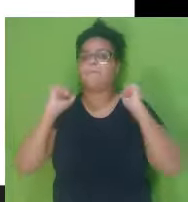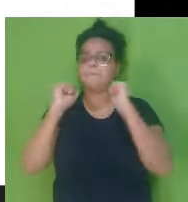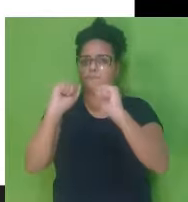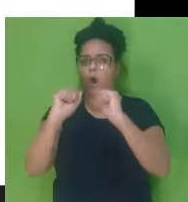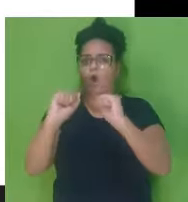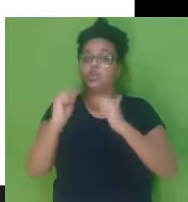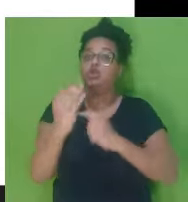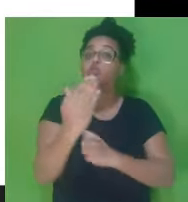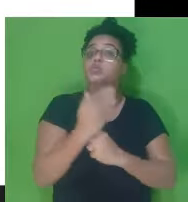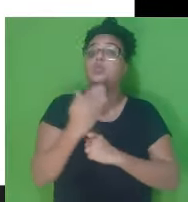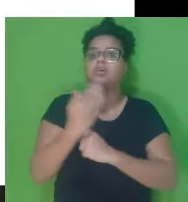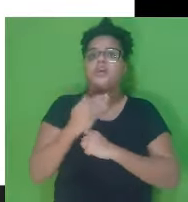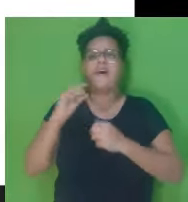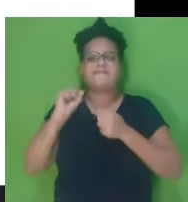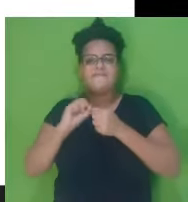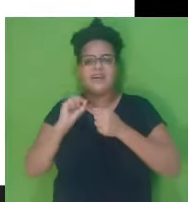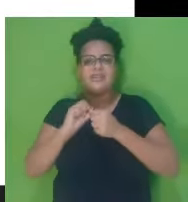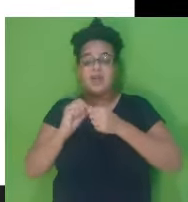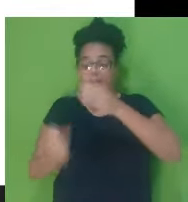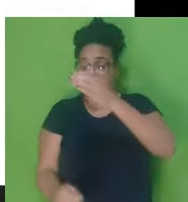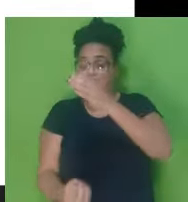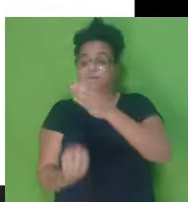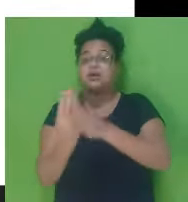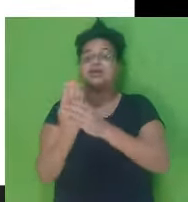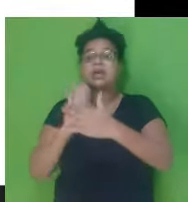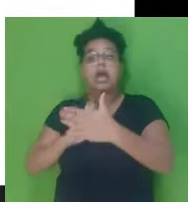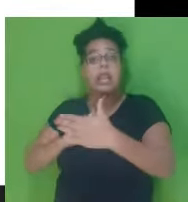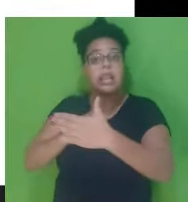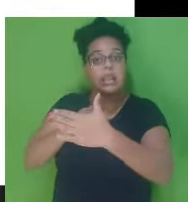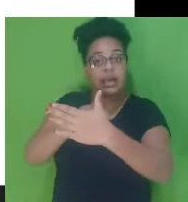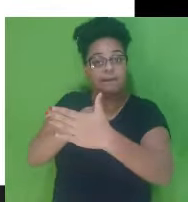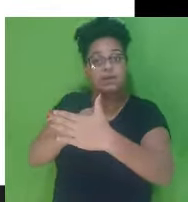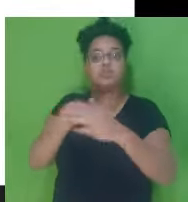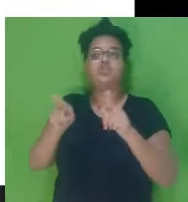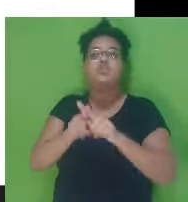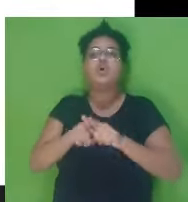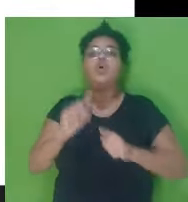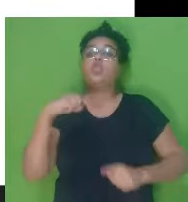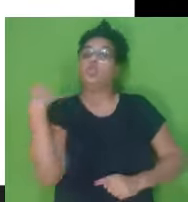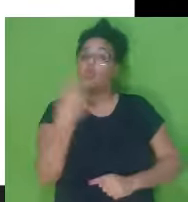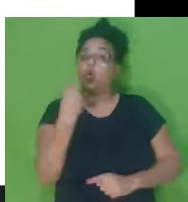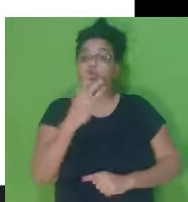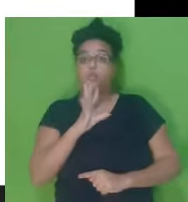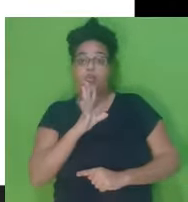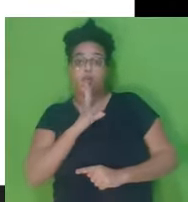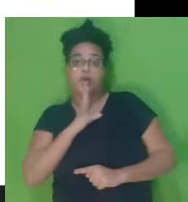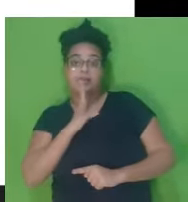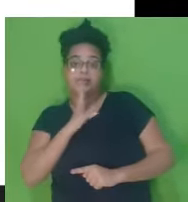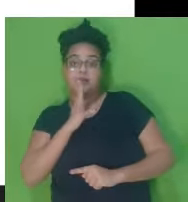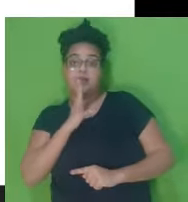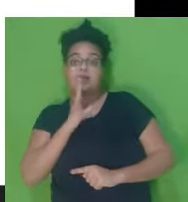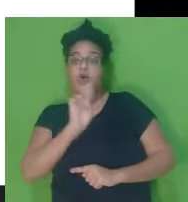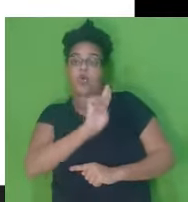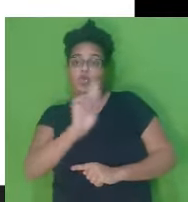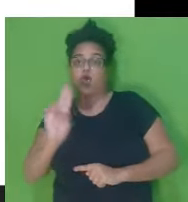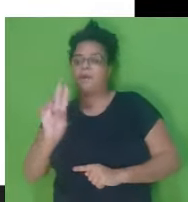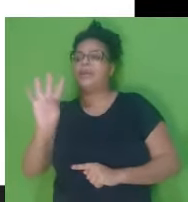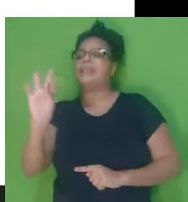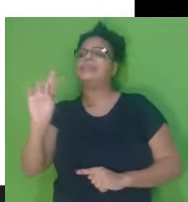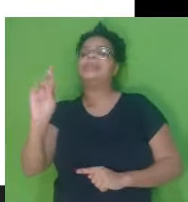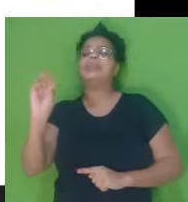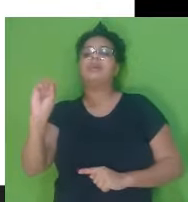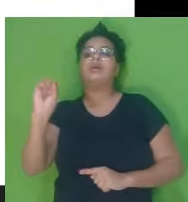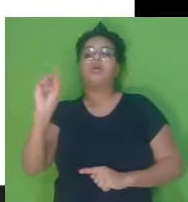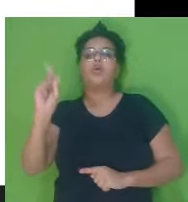que pode nos ajudar a fazer aparecer limites que a gente conheça, como o limite